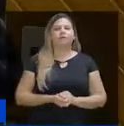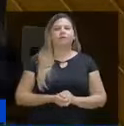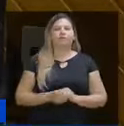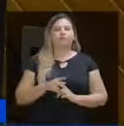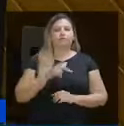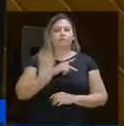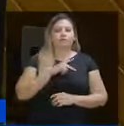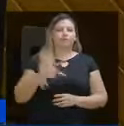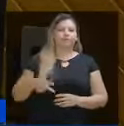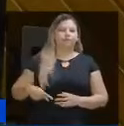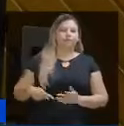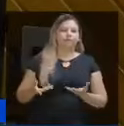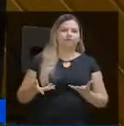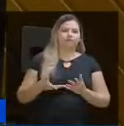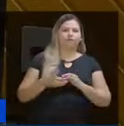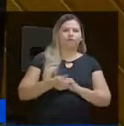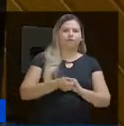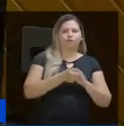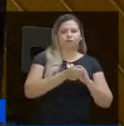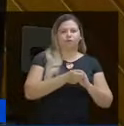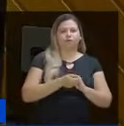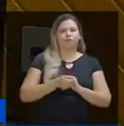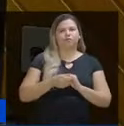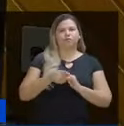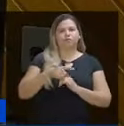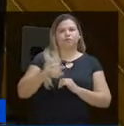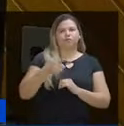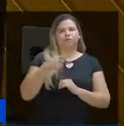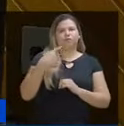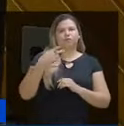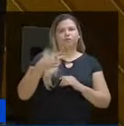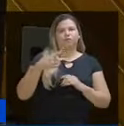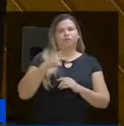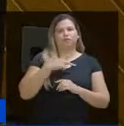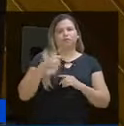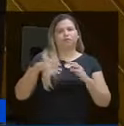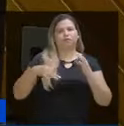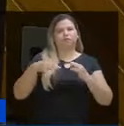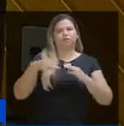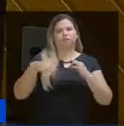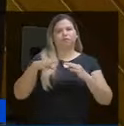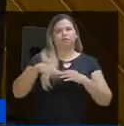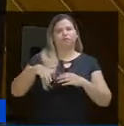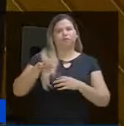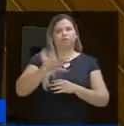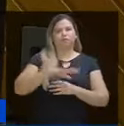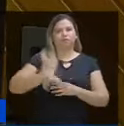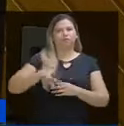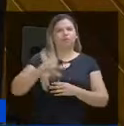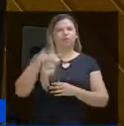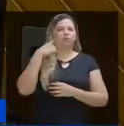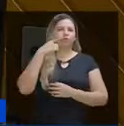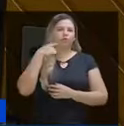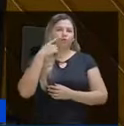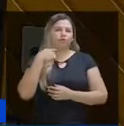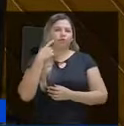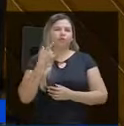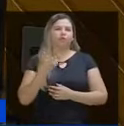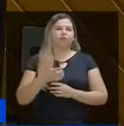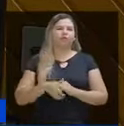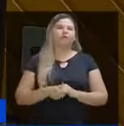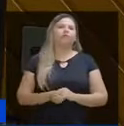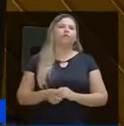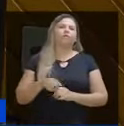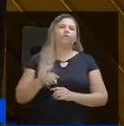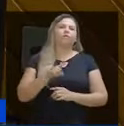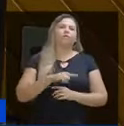Presidente, eminentes pares, doutor procurador regional, os advogados presentes e os que Soco estão virtualmente